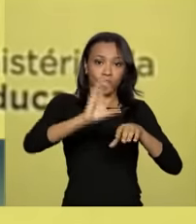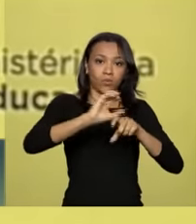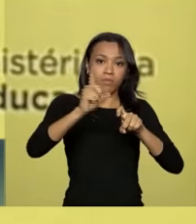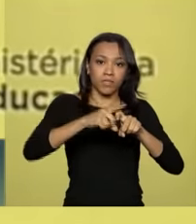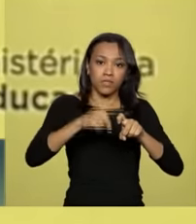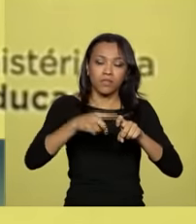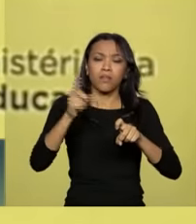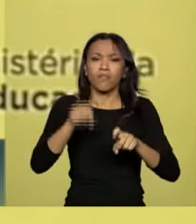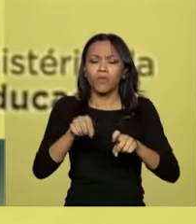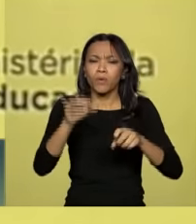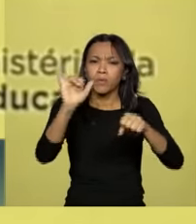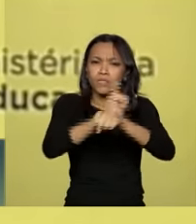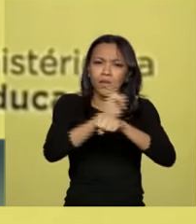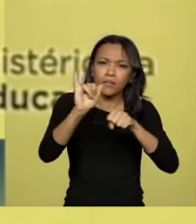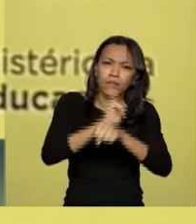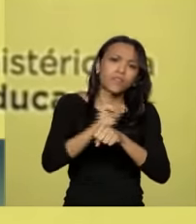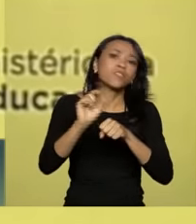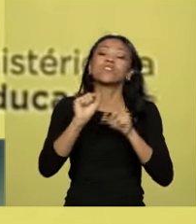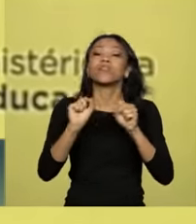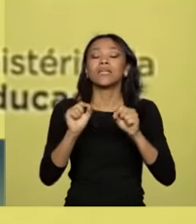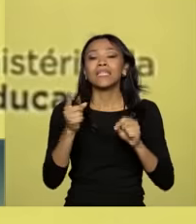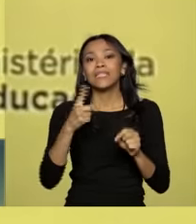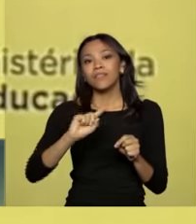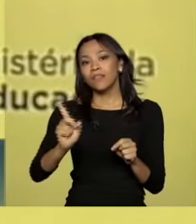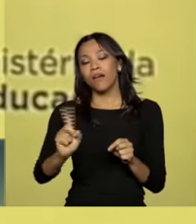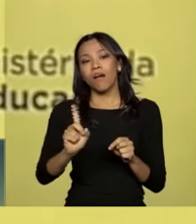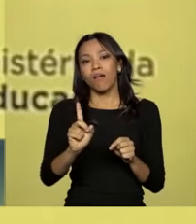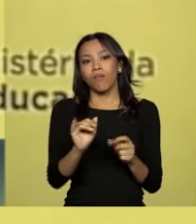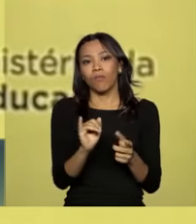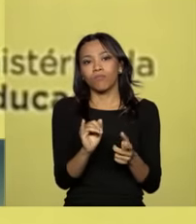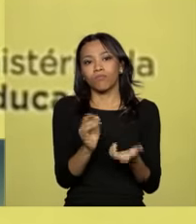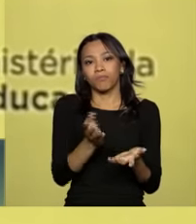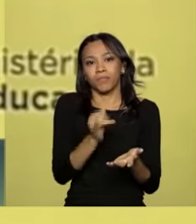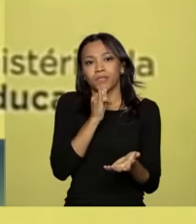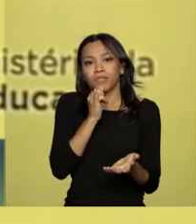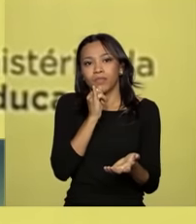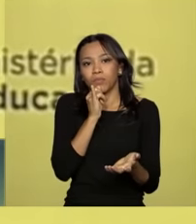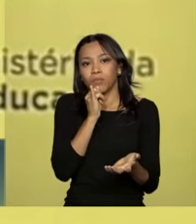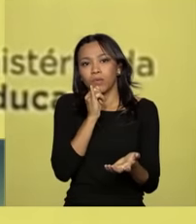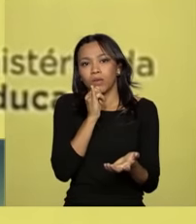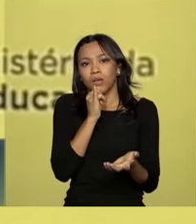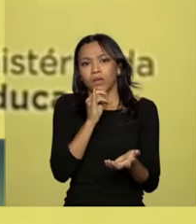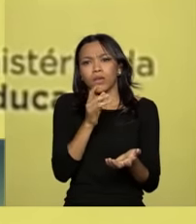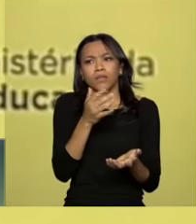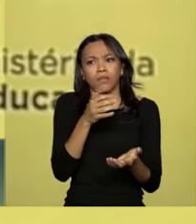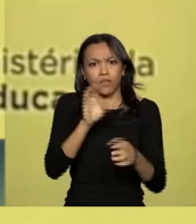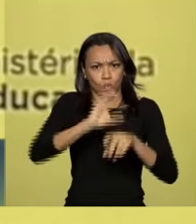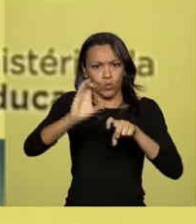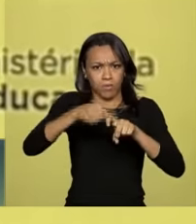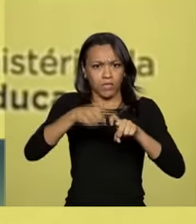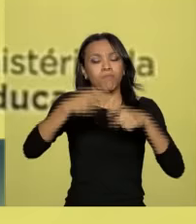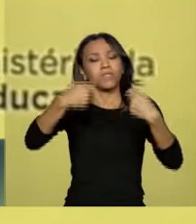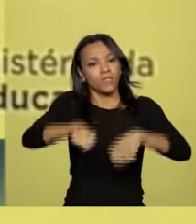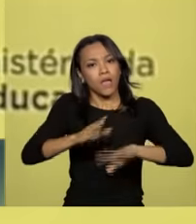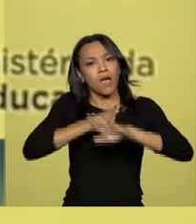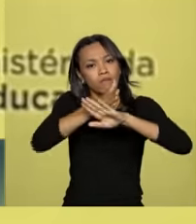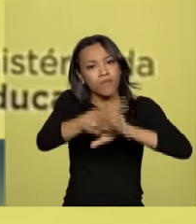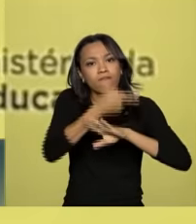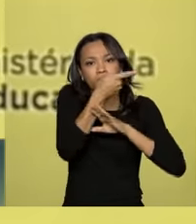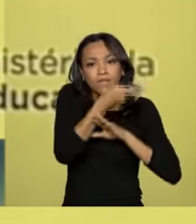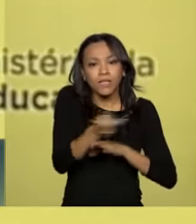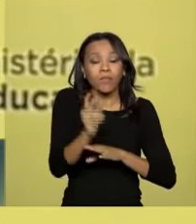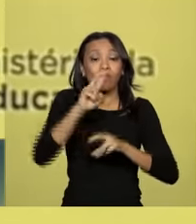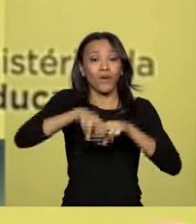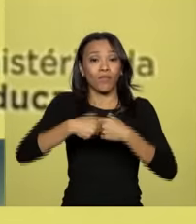estratégica do Ministério de não dispensar nenhum curso de visita, exatamente com três